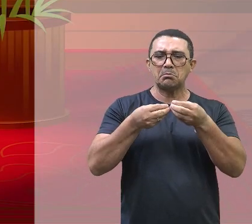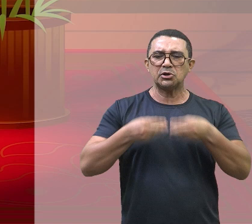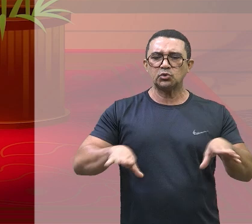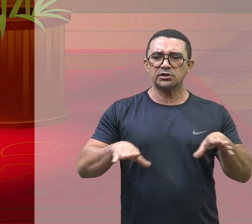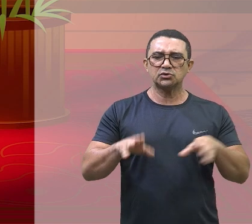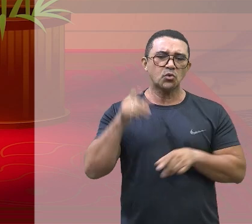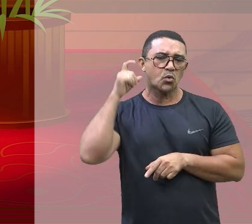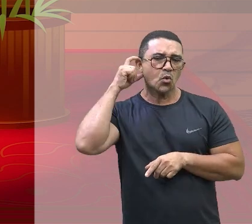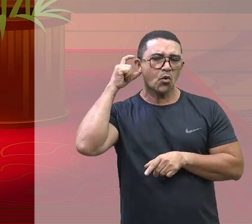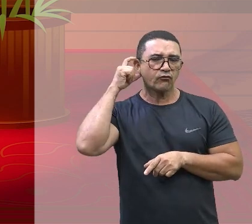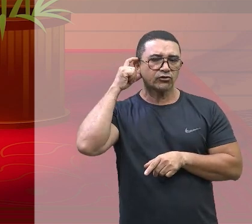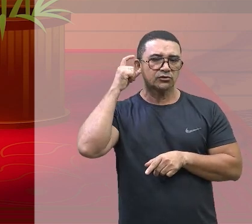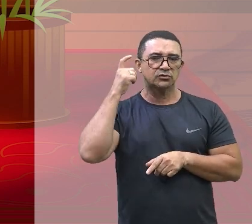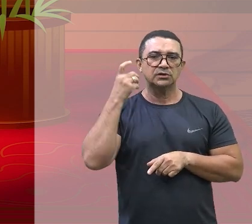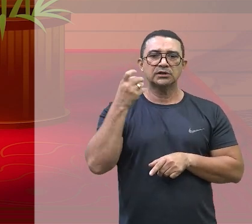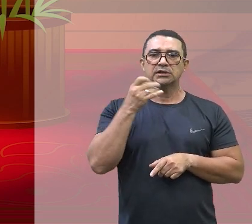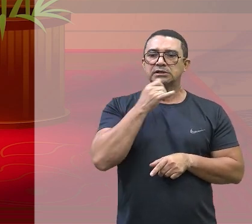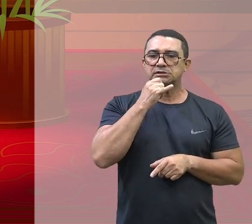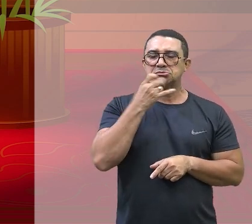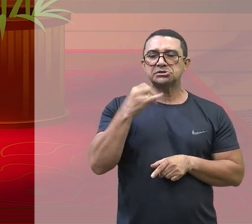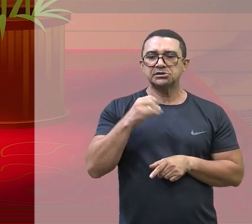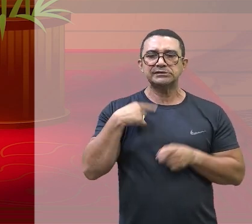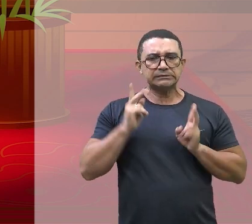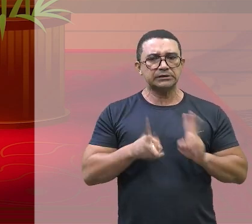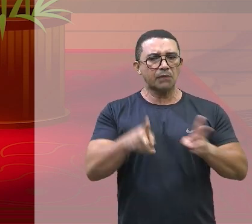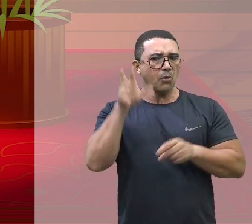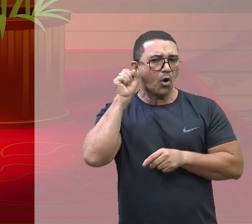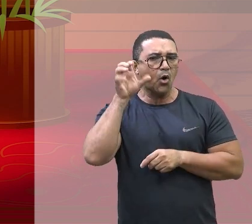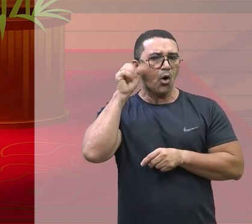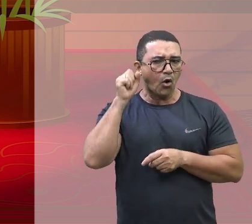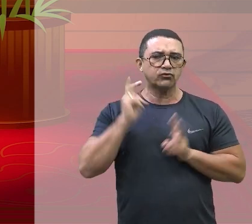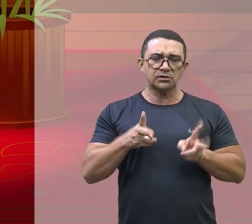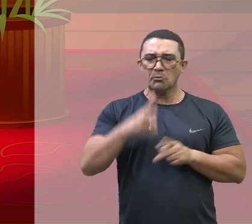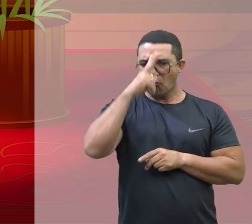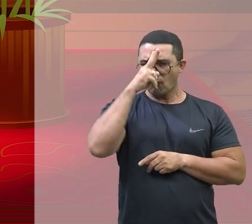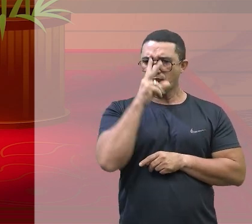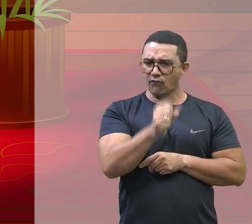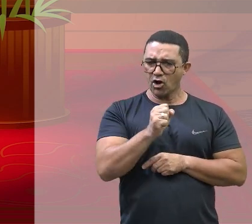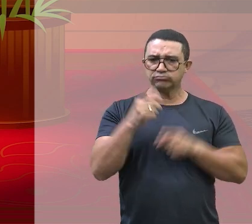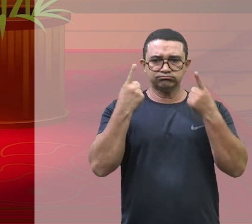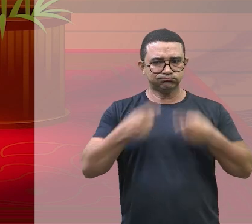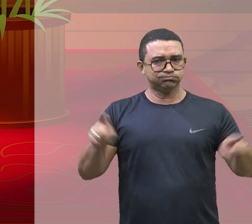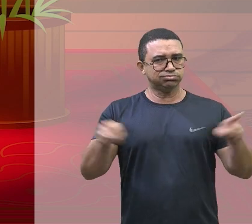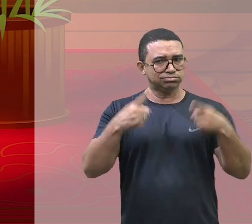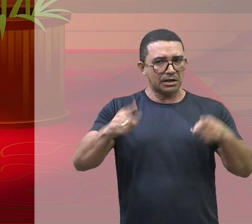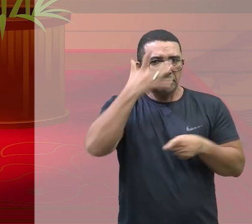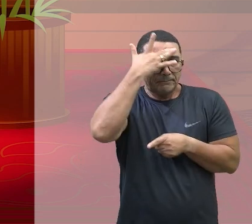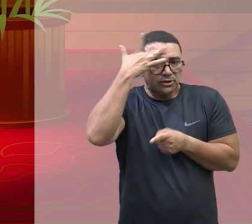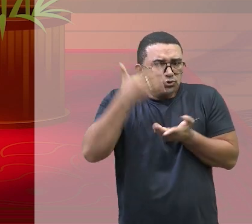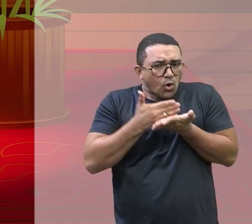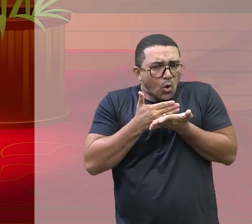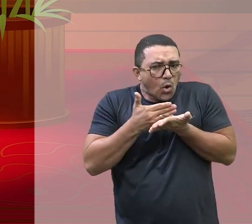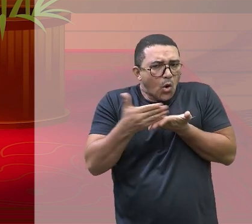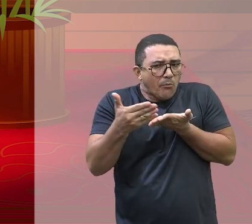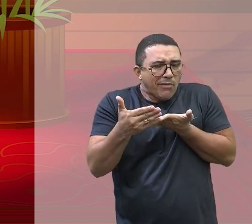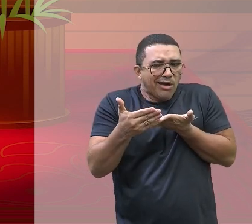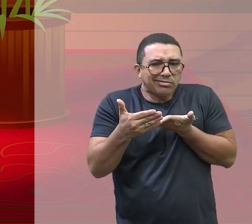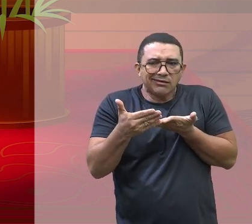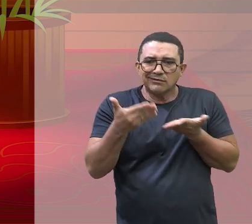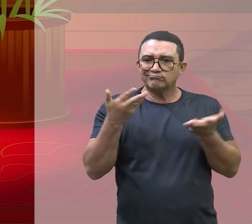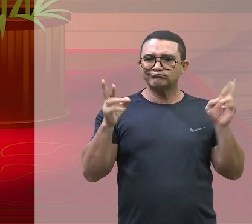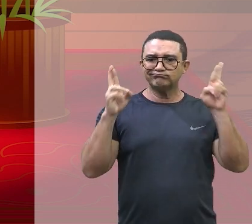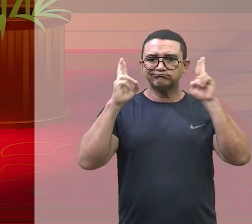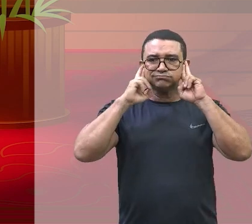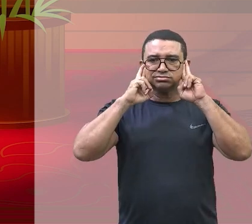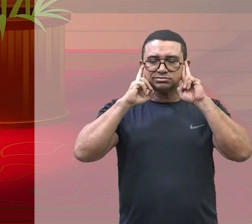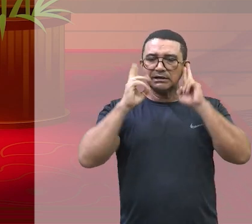audição quando expostos a ações muito intensos? As pessoas começam a perder a audição quando são expostas por